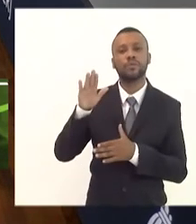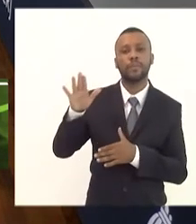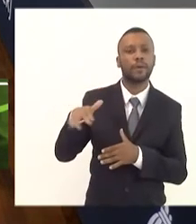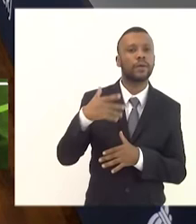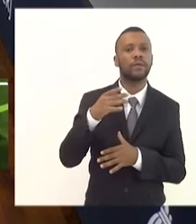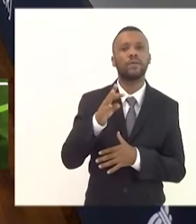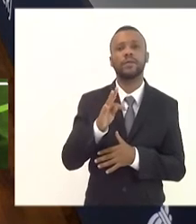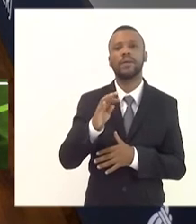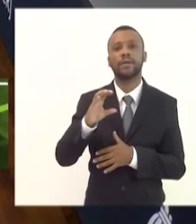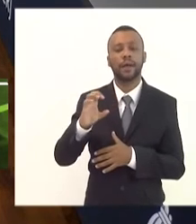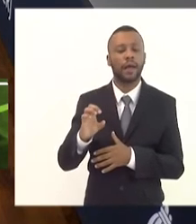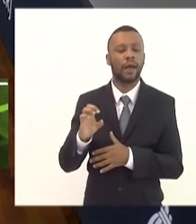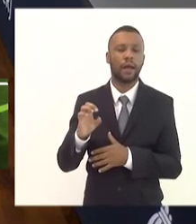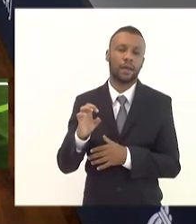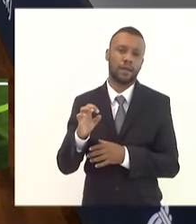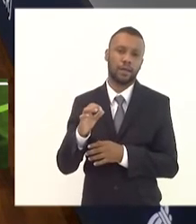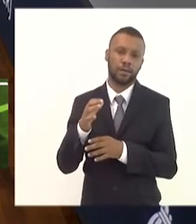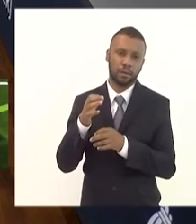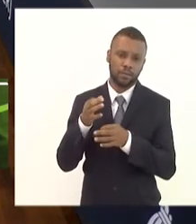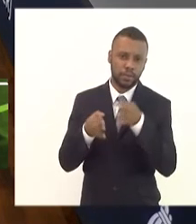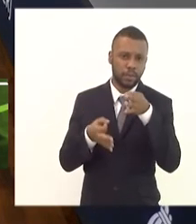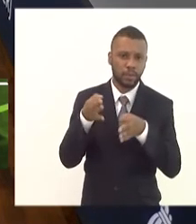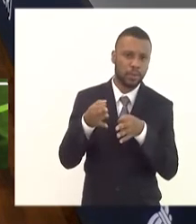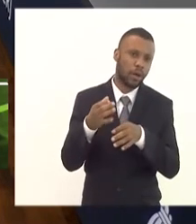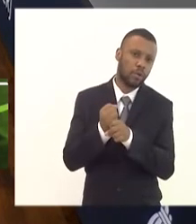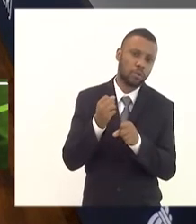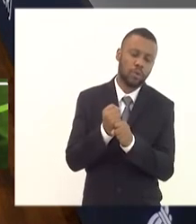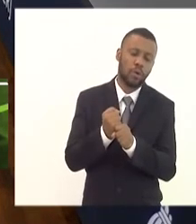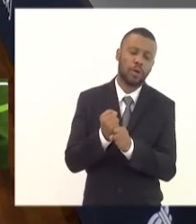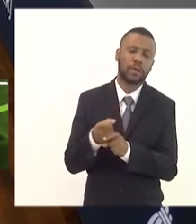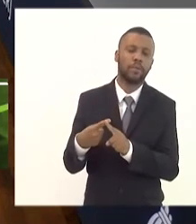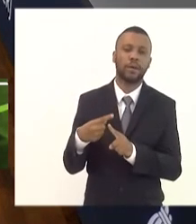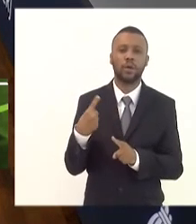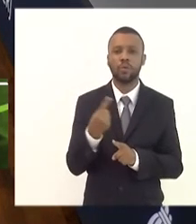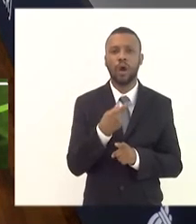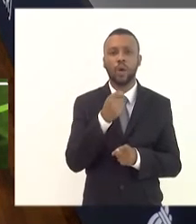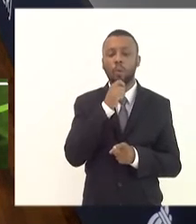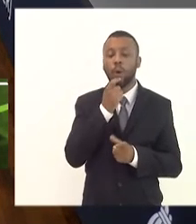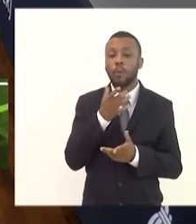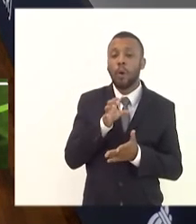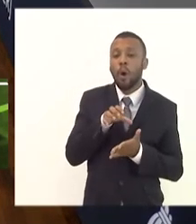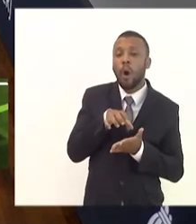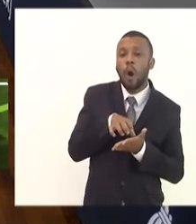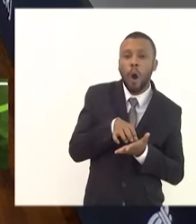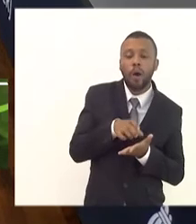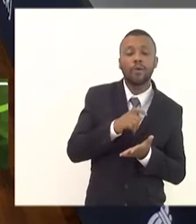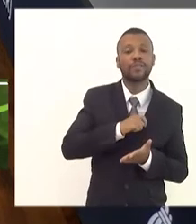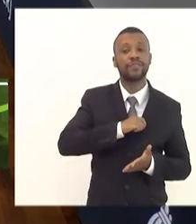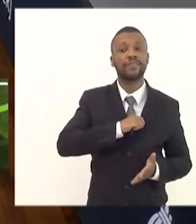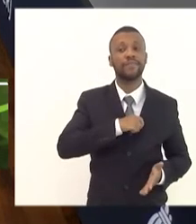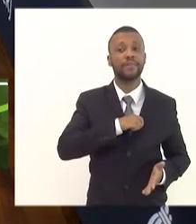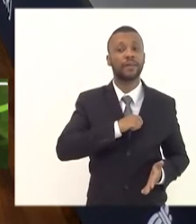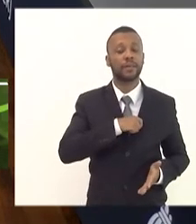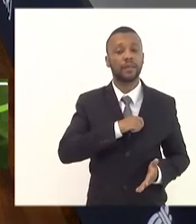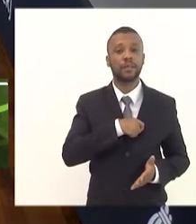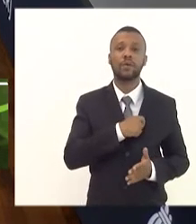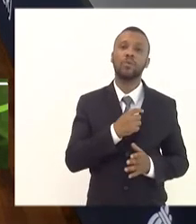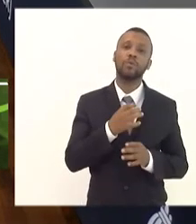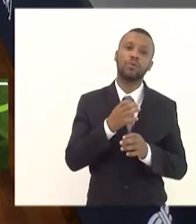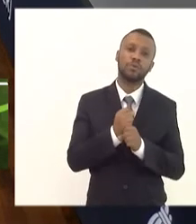Contas. Até porque nós não somos órgão de fiscalização de